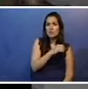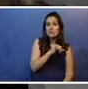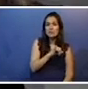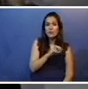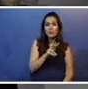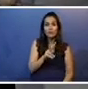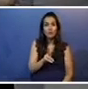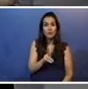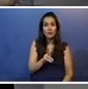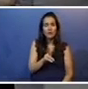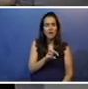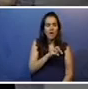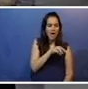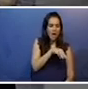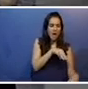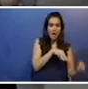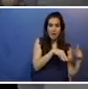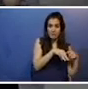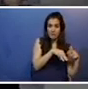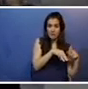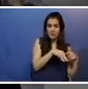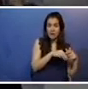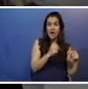V. Olha lá,